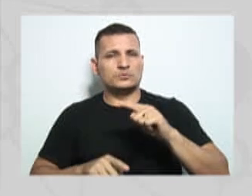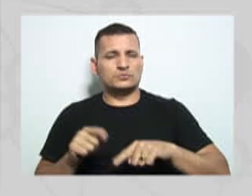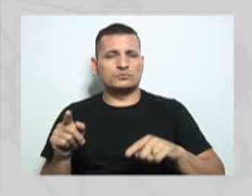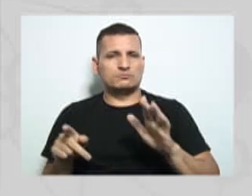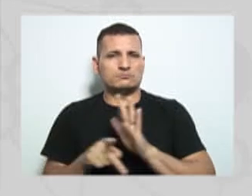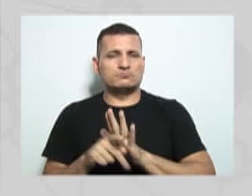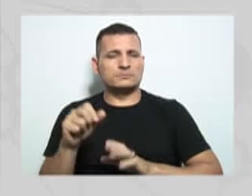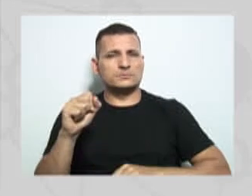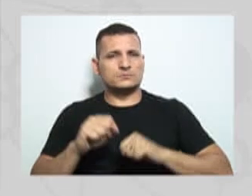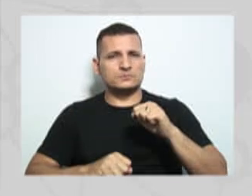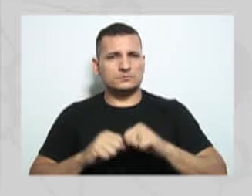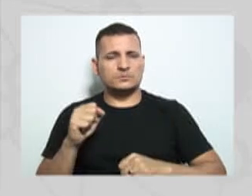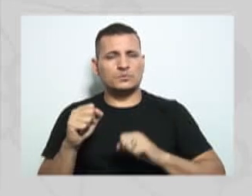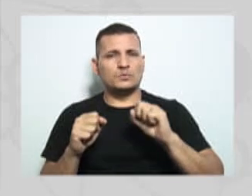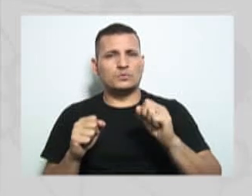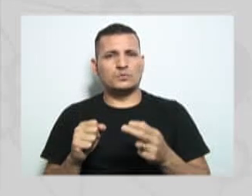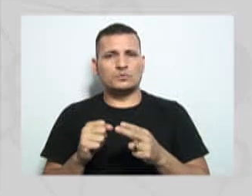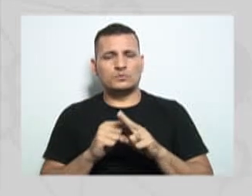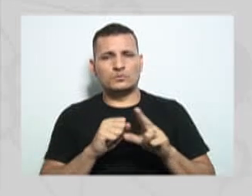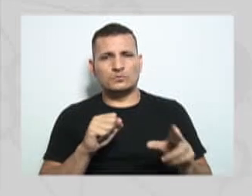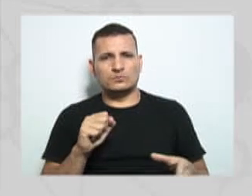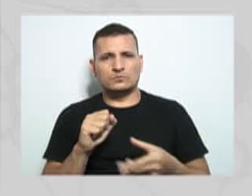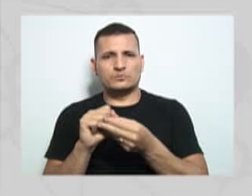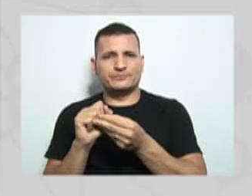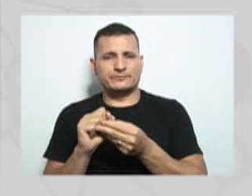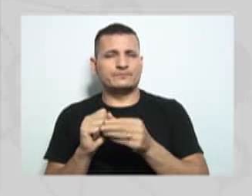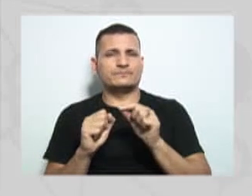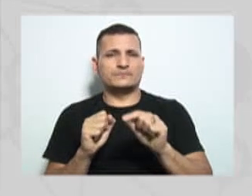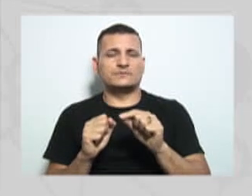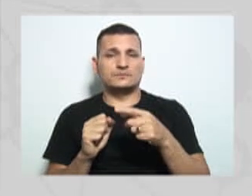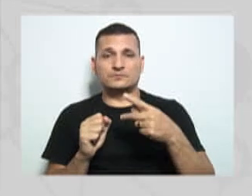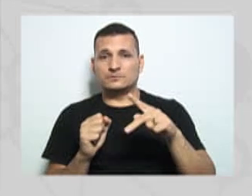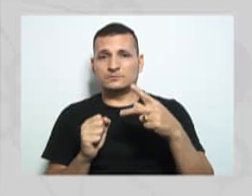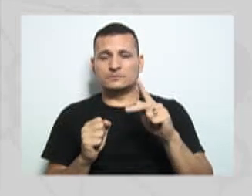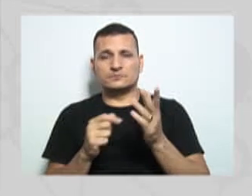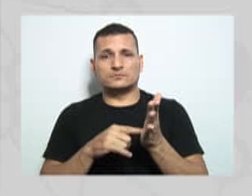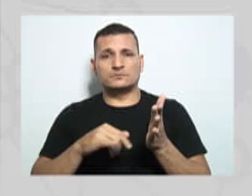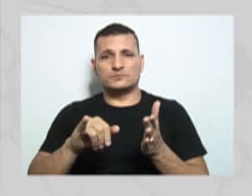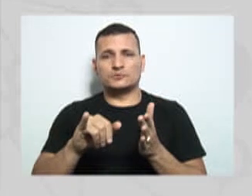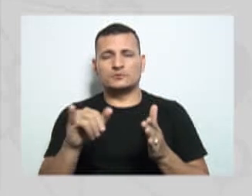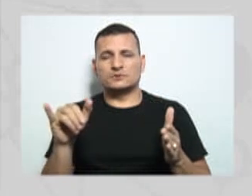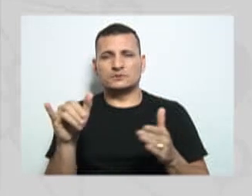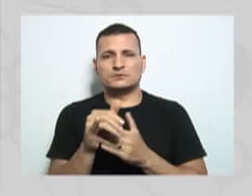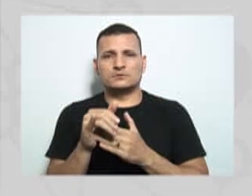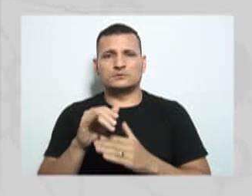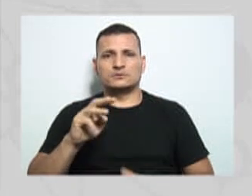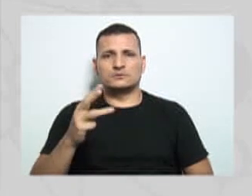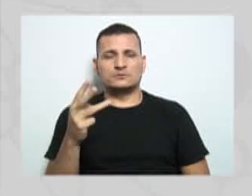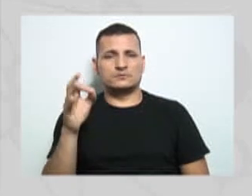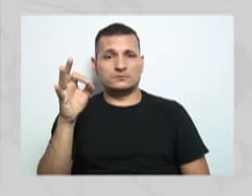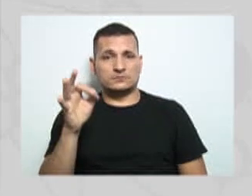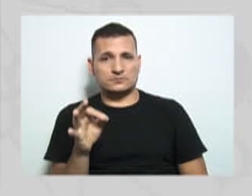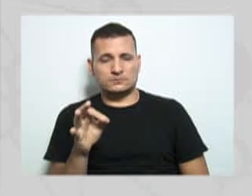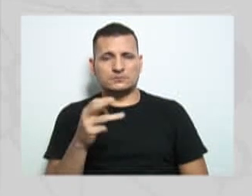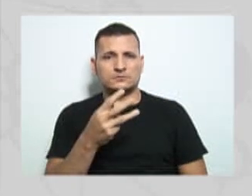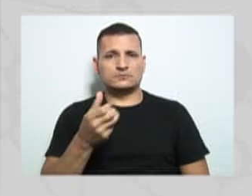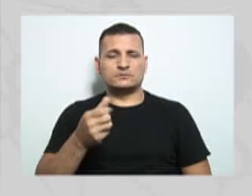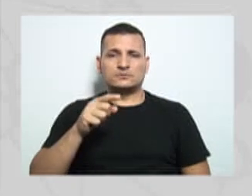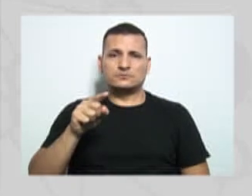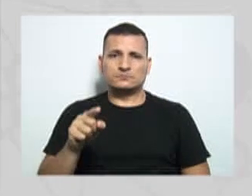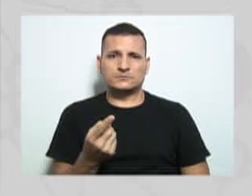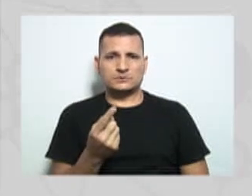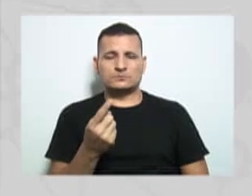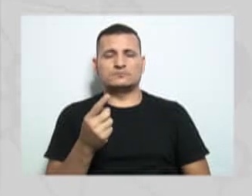ou beneficiamento, de tal forma que a carga tributária resulte em 3% até o limite de 36 mil de faturamento